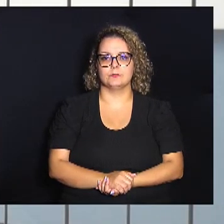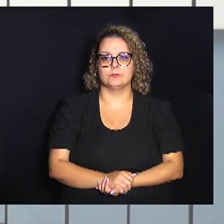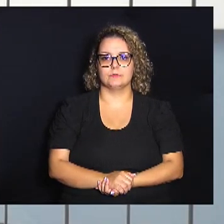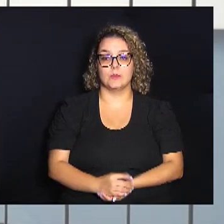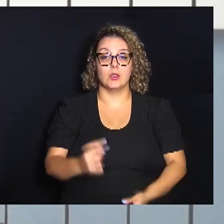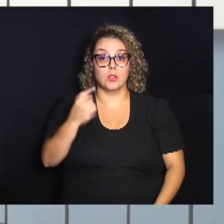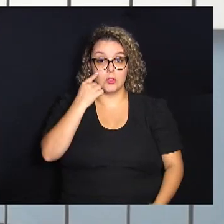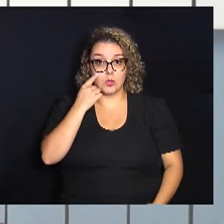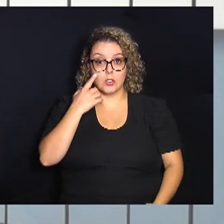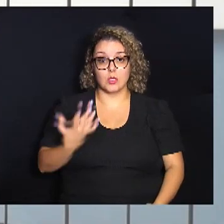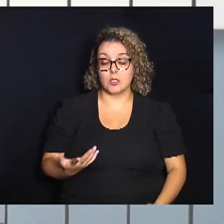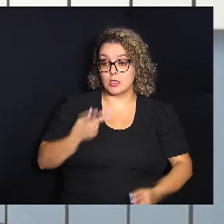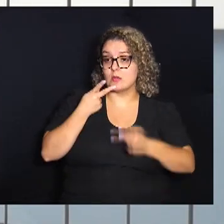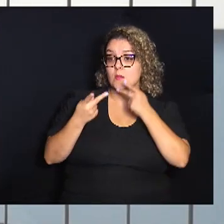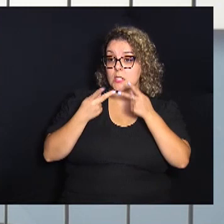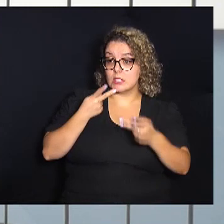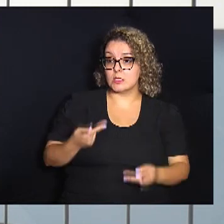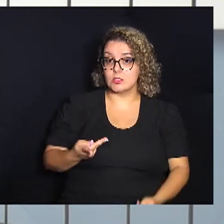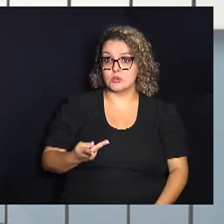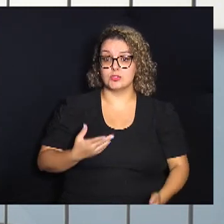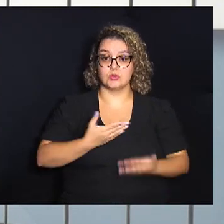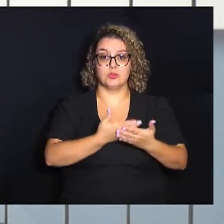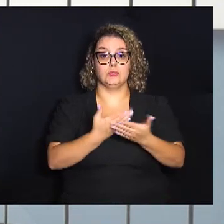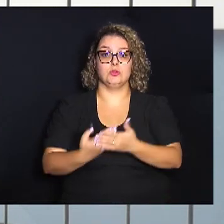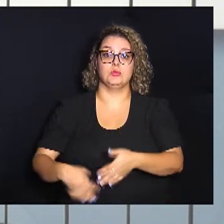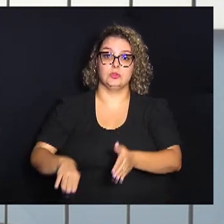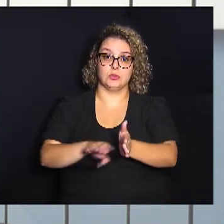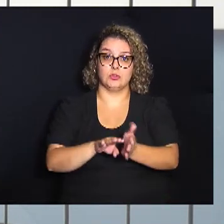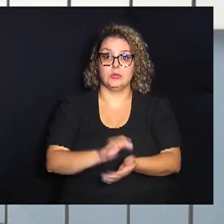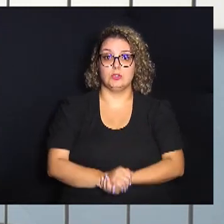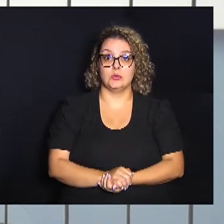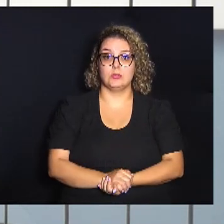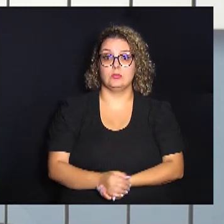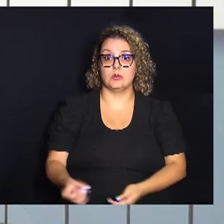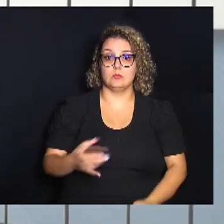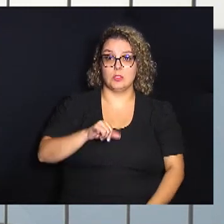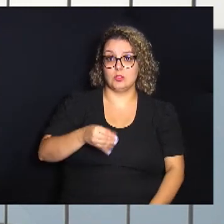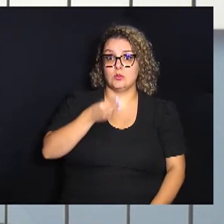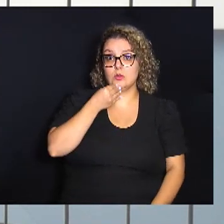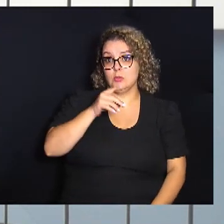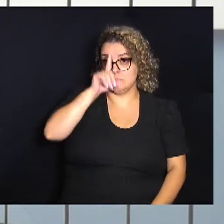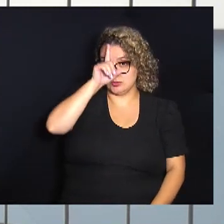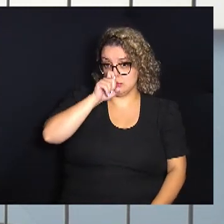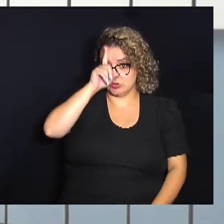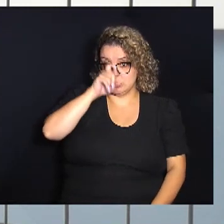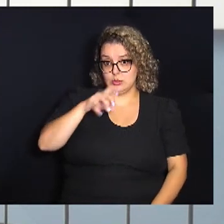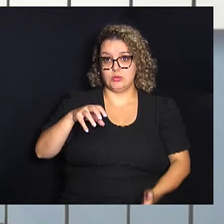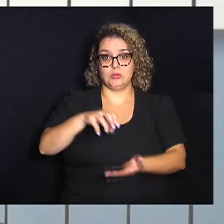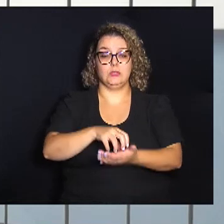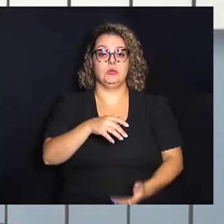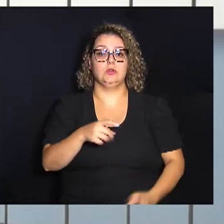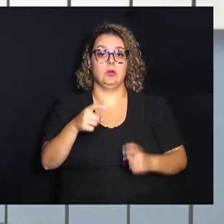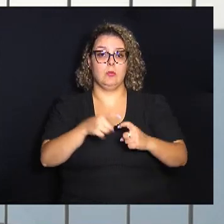Olha, e já que a gente está falando sobre estudos, chegou aqui uma nova oportunidade, porque o Hospital Centro Médico de